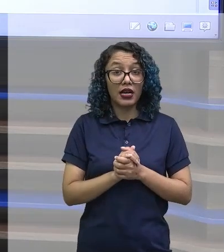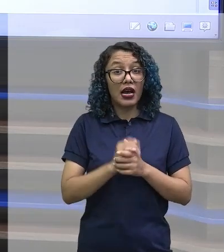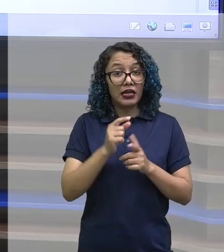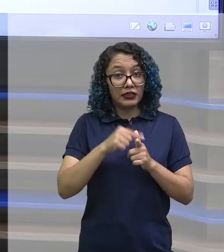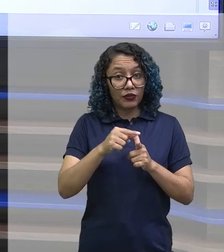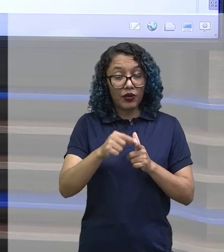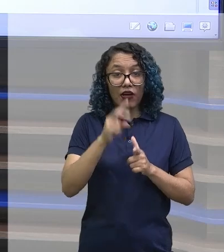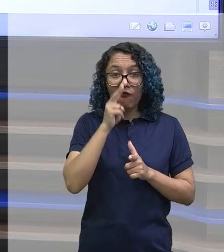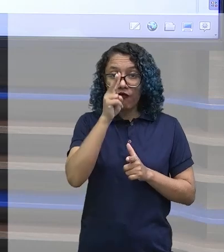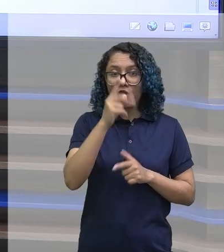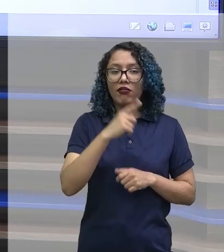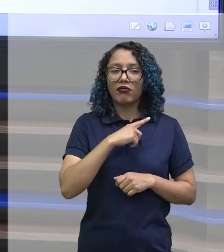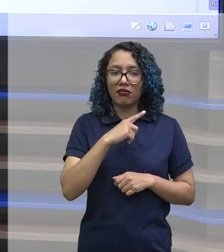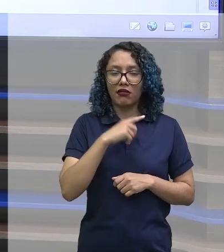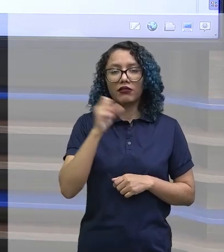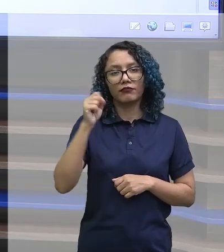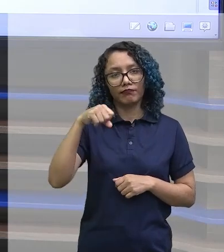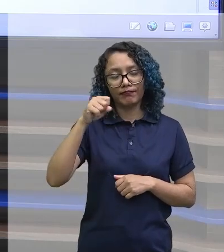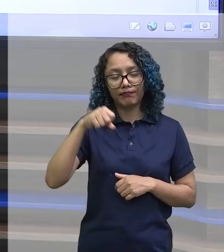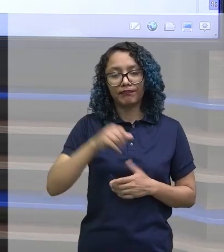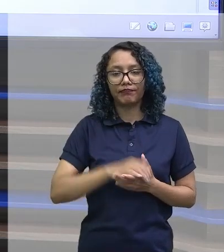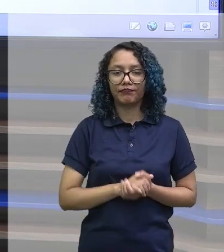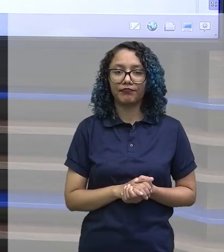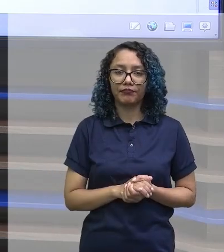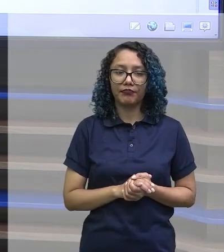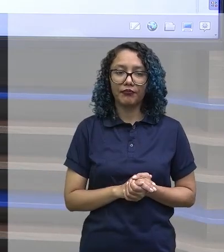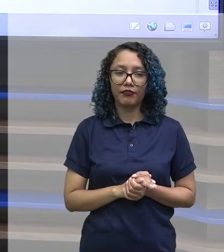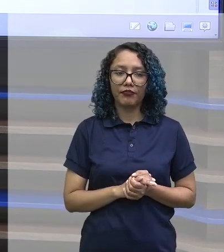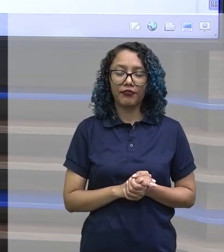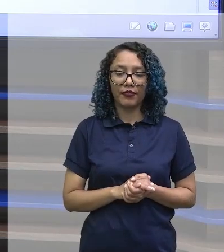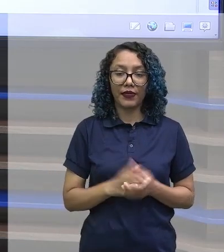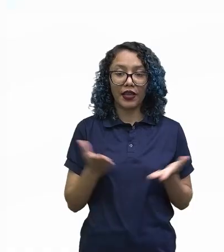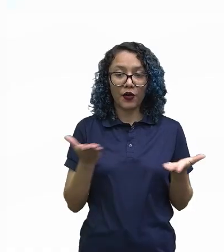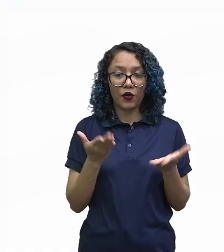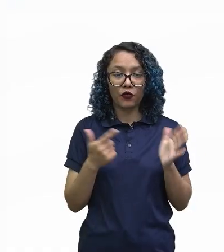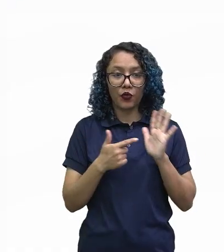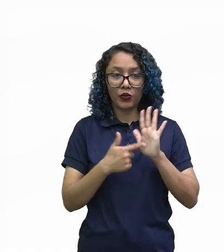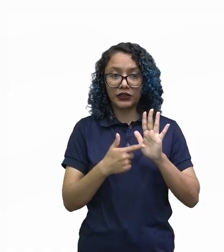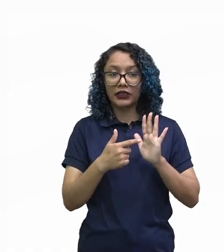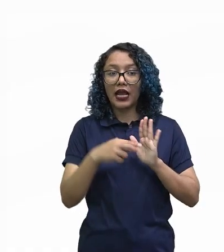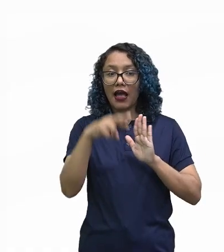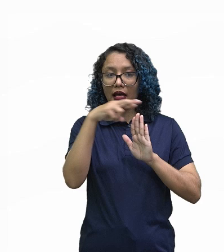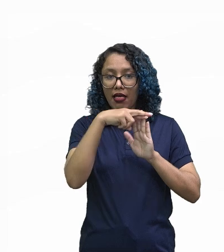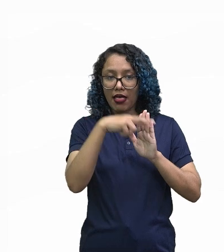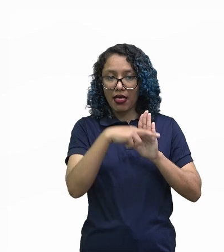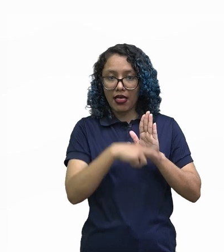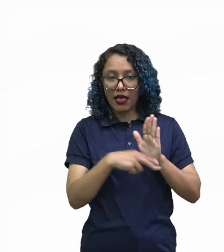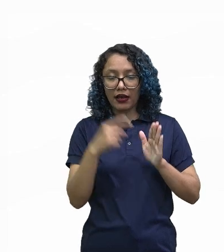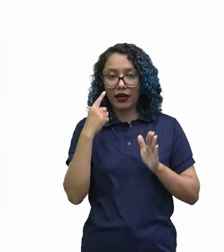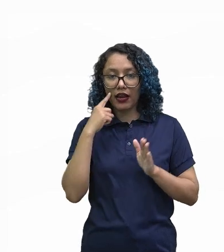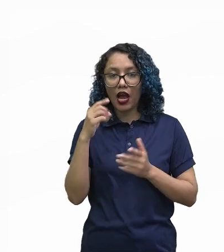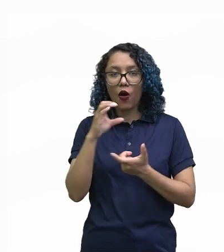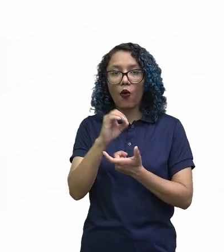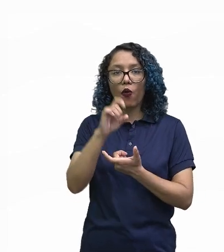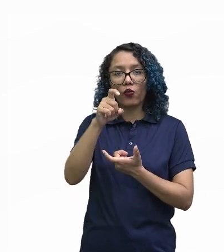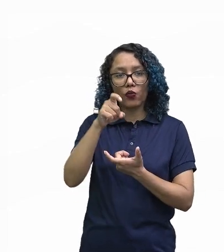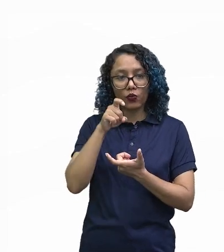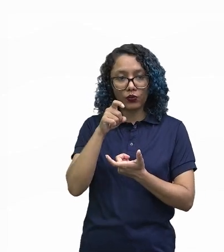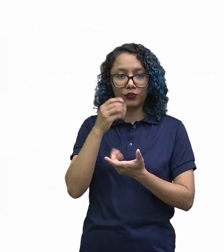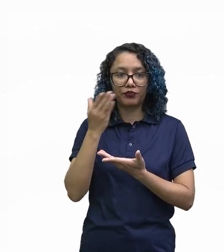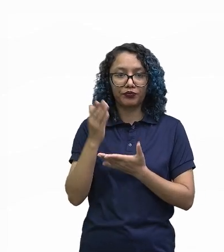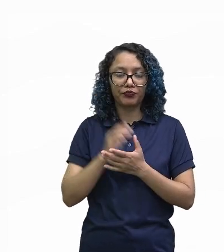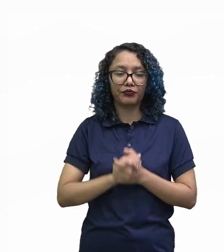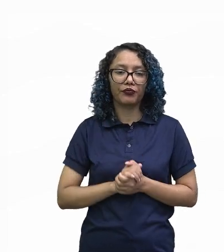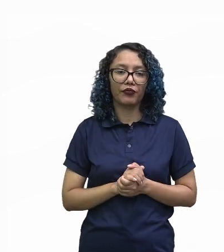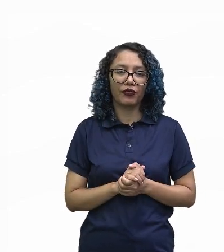forte. Então, agora a gente vai ver a regra das oxítonas. Vamos ver aí, olha.